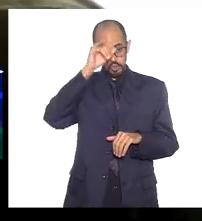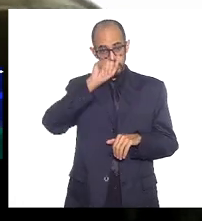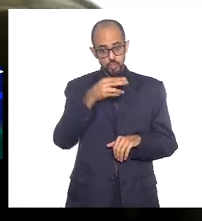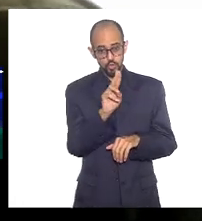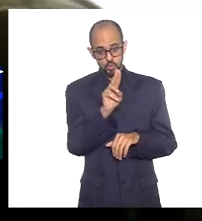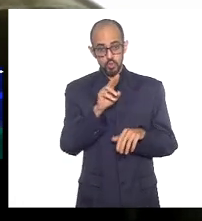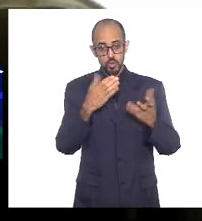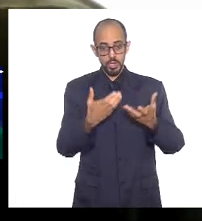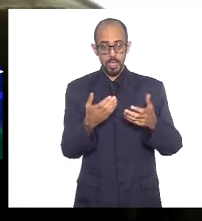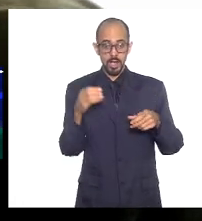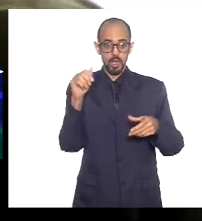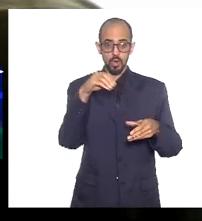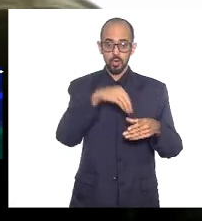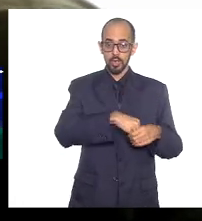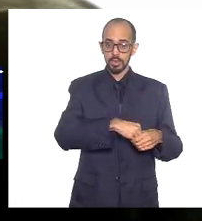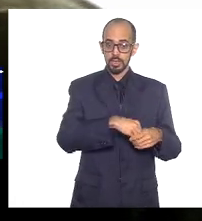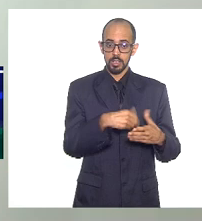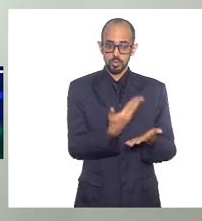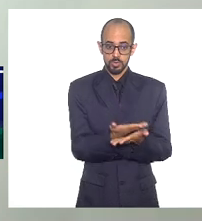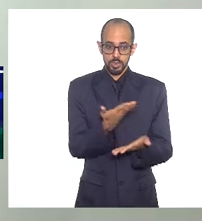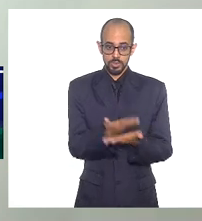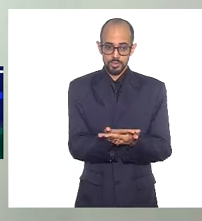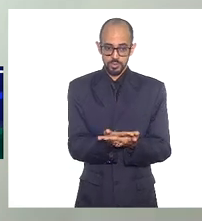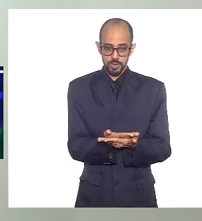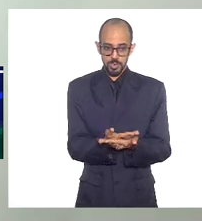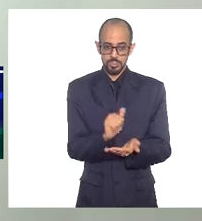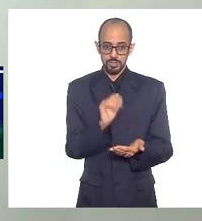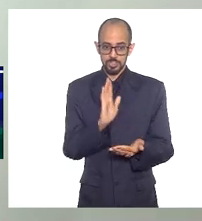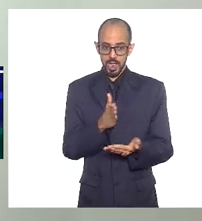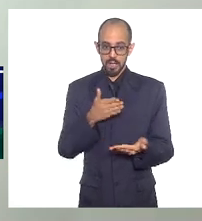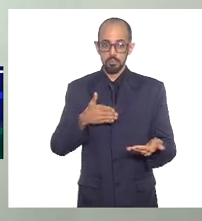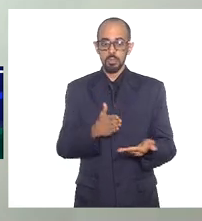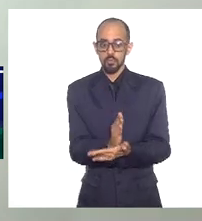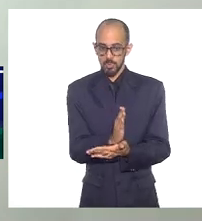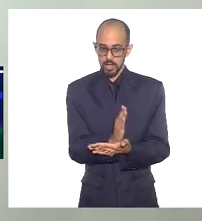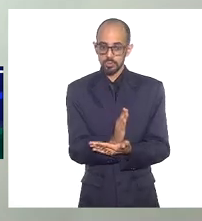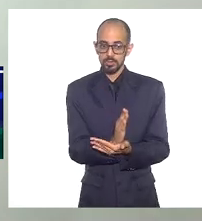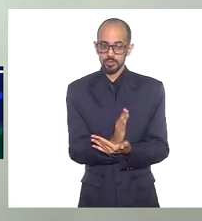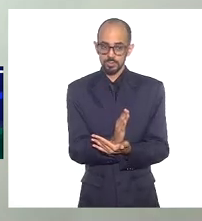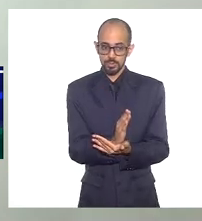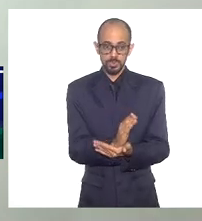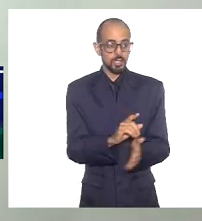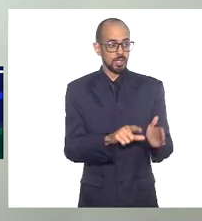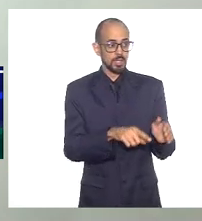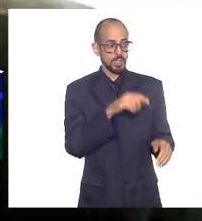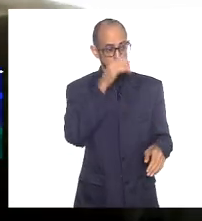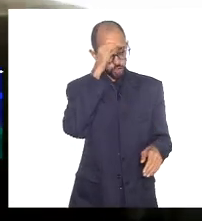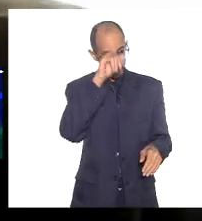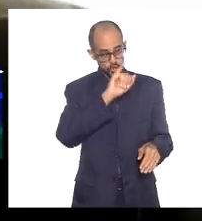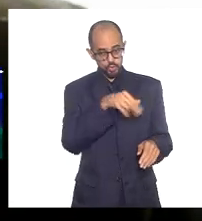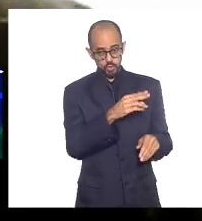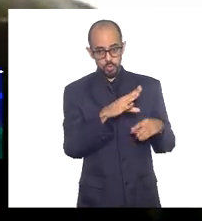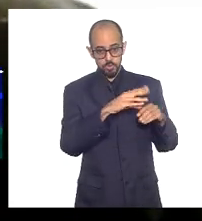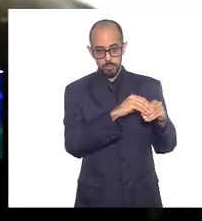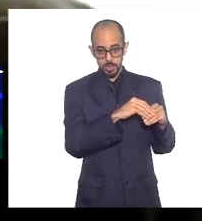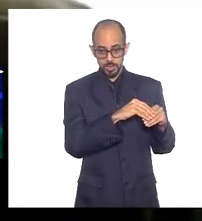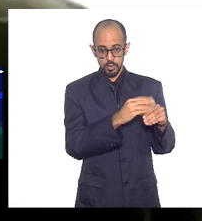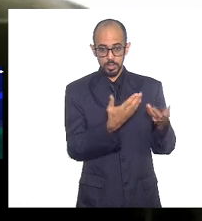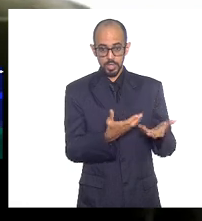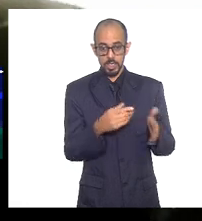nas escolas está aprovada. Exatamente. A Tia Ju me procurou há pouco tempo querendo